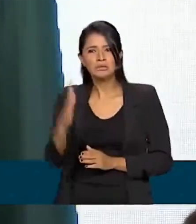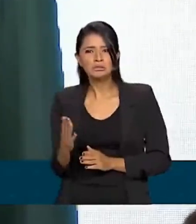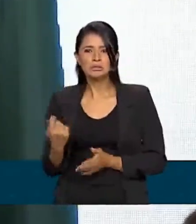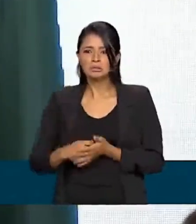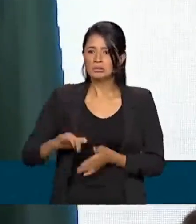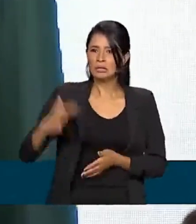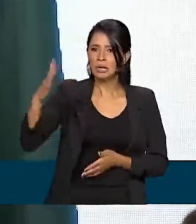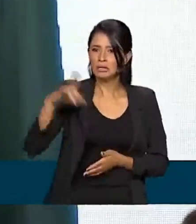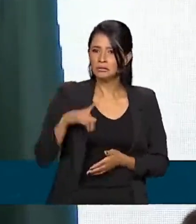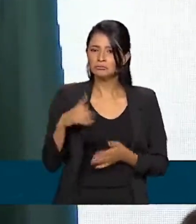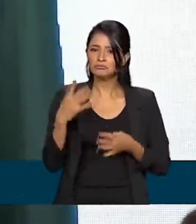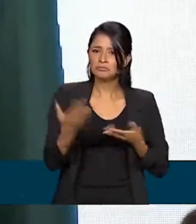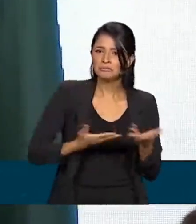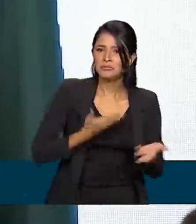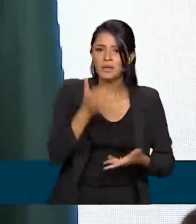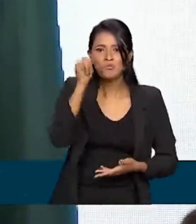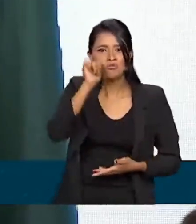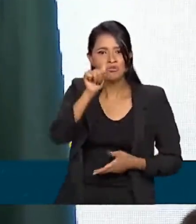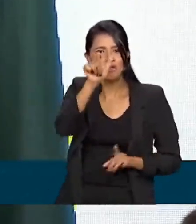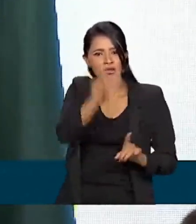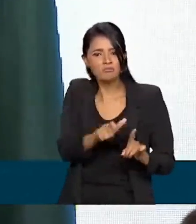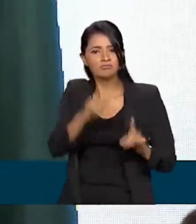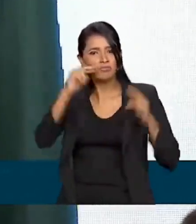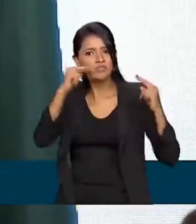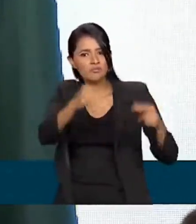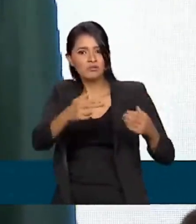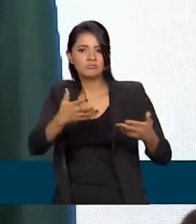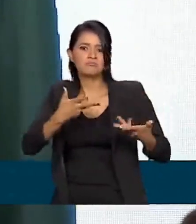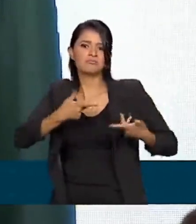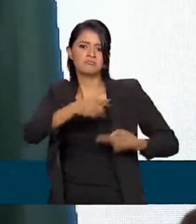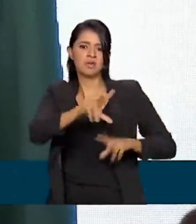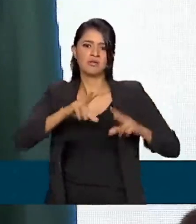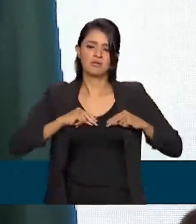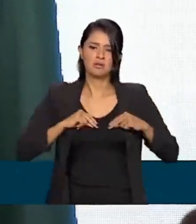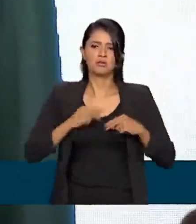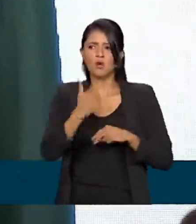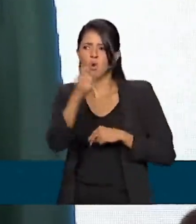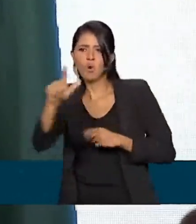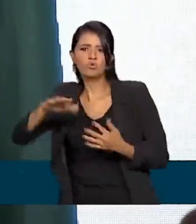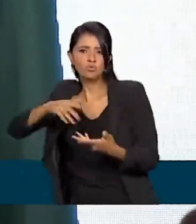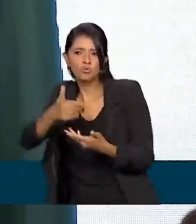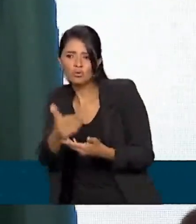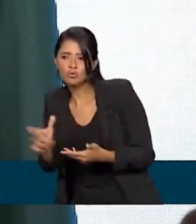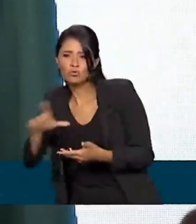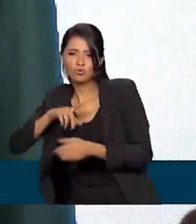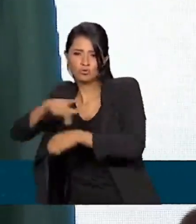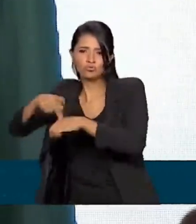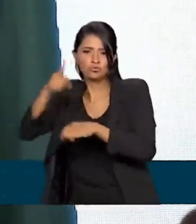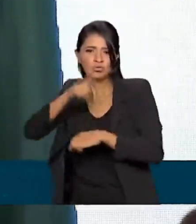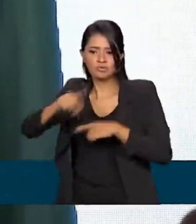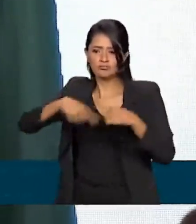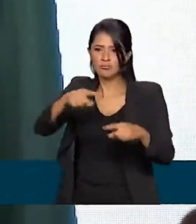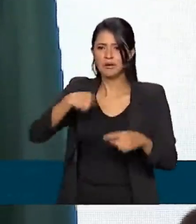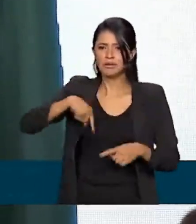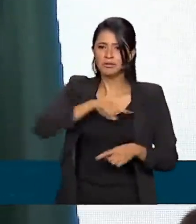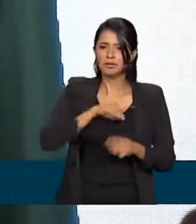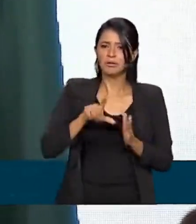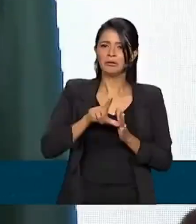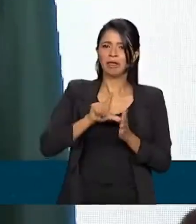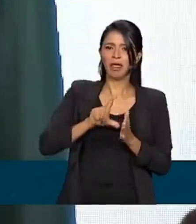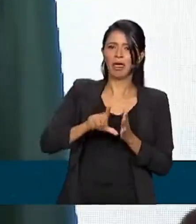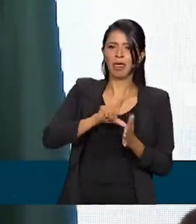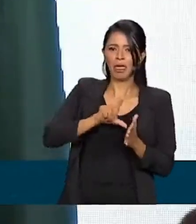tratar as mulheres com o respeito que elas merecem, como uma parte do mundo avançou? Ou seja, tudo nós é sempre atrasado.